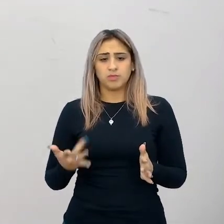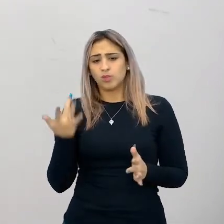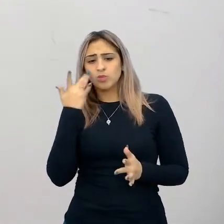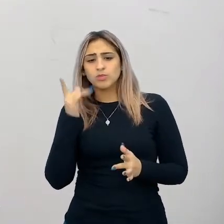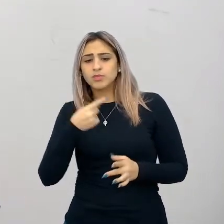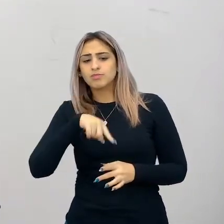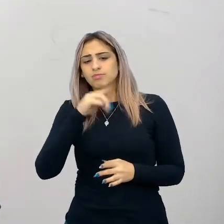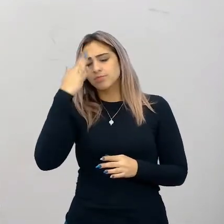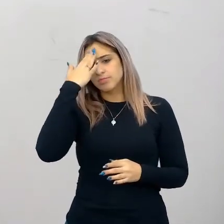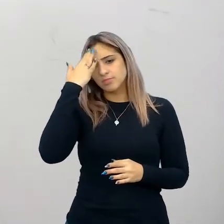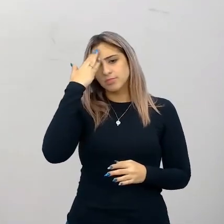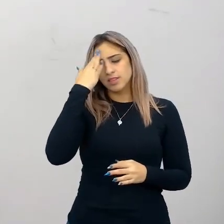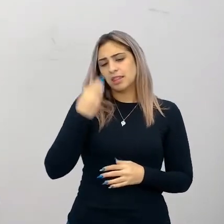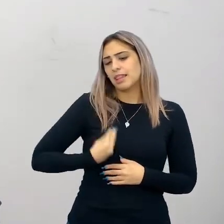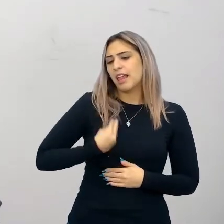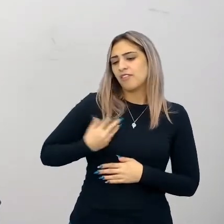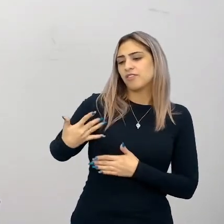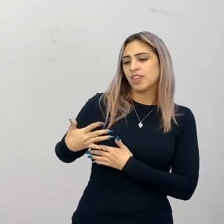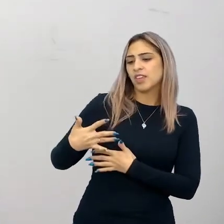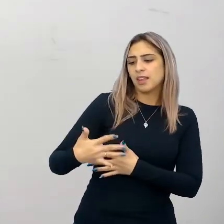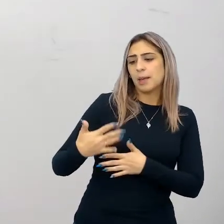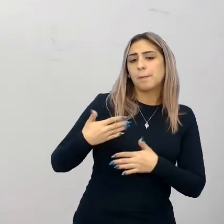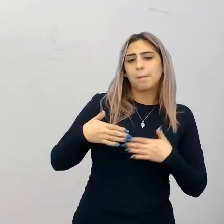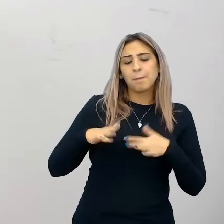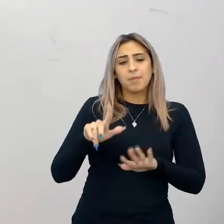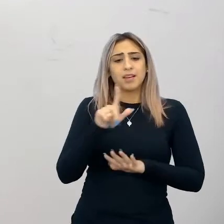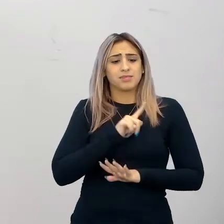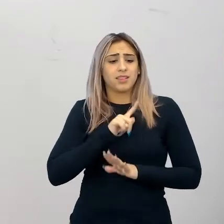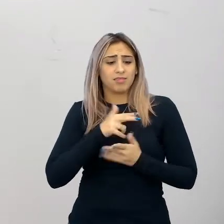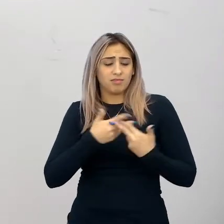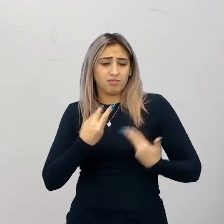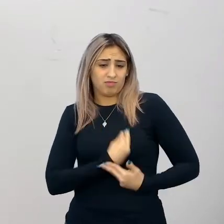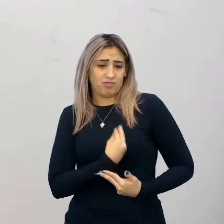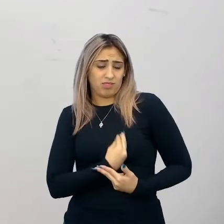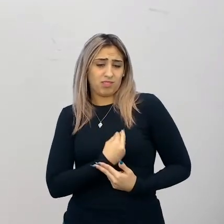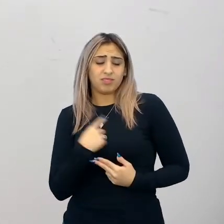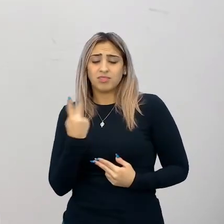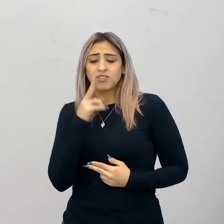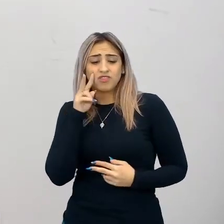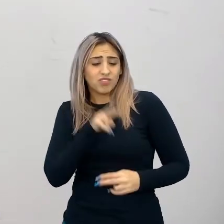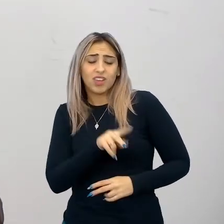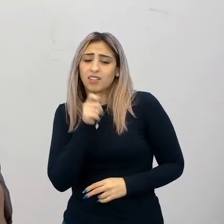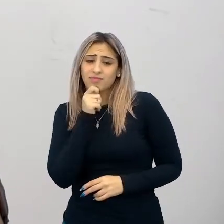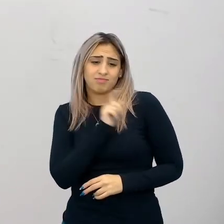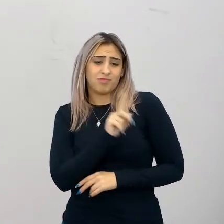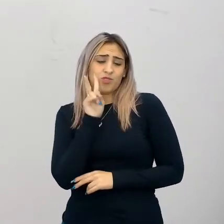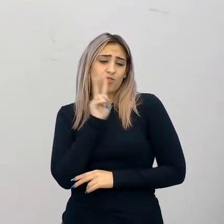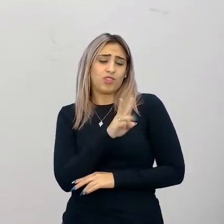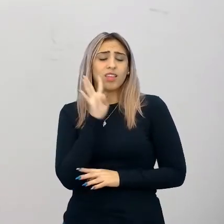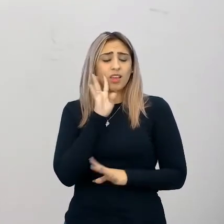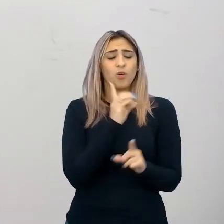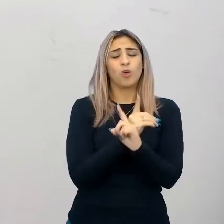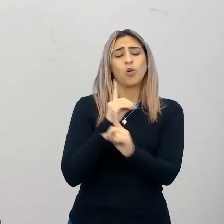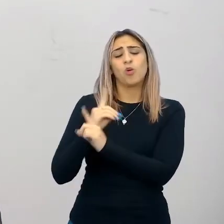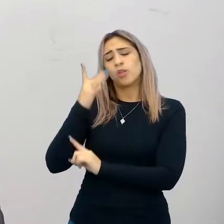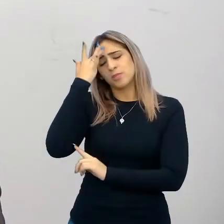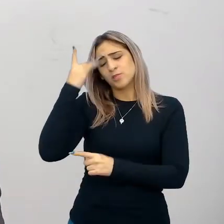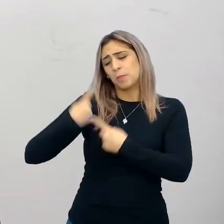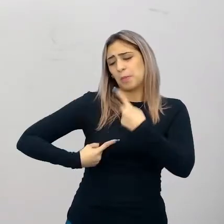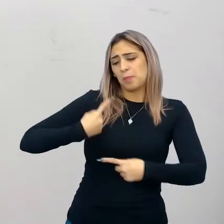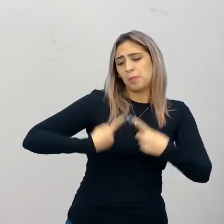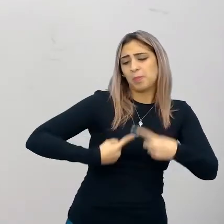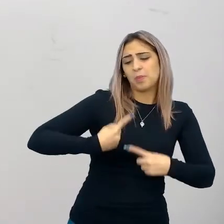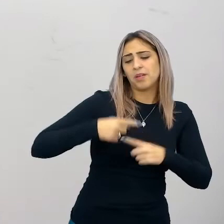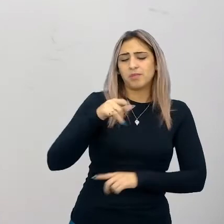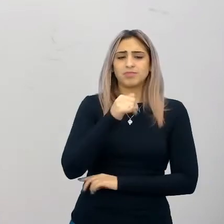acha lá no Flix da vida lá, você acha, mas tem filmes que a gente vê lá e não vê. E é legal o encontro entre as pessoas, o debate que vem depois. Nesse,